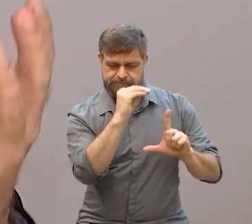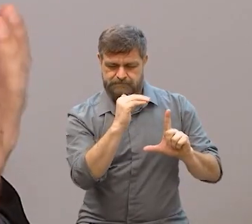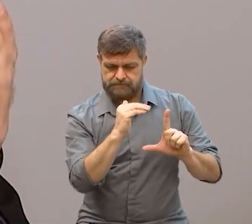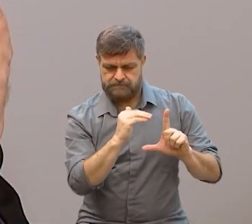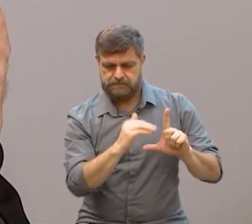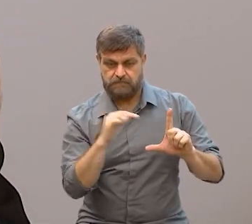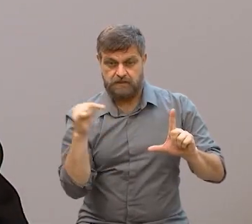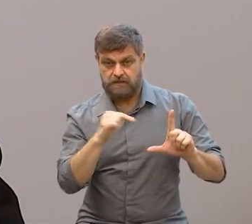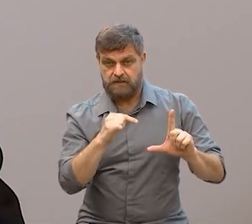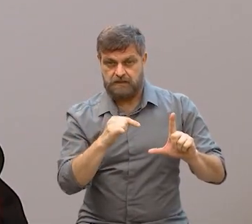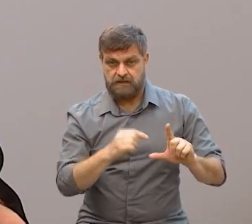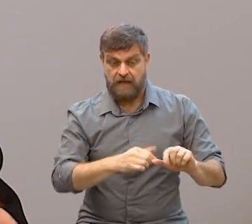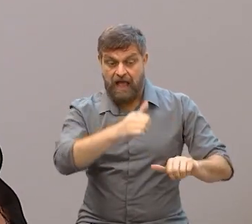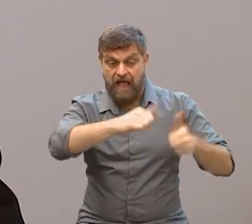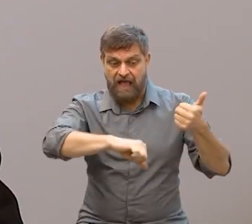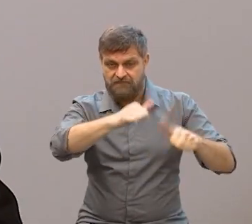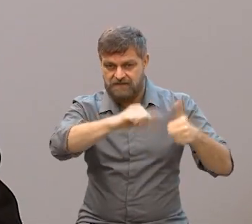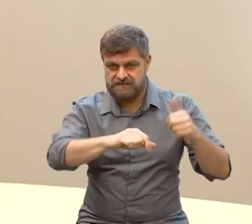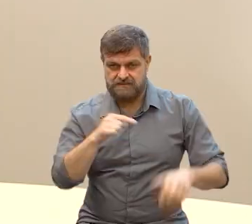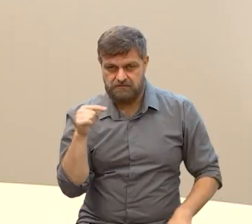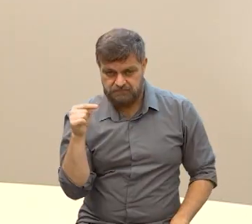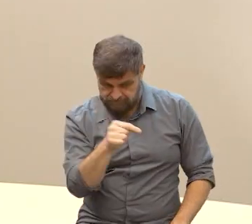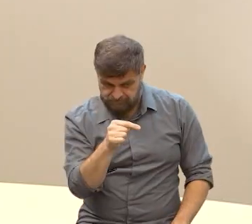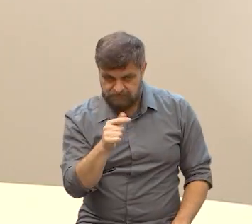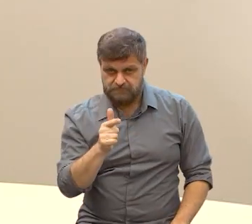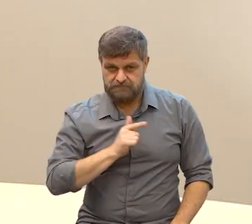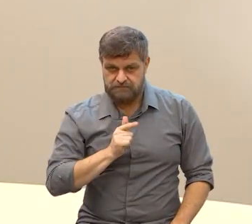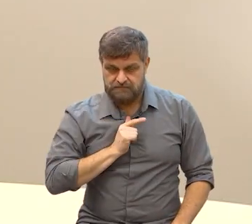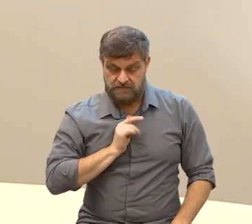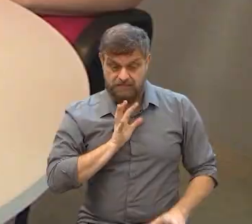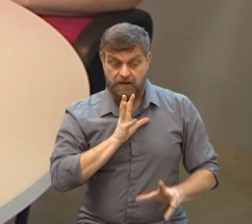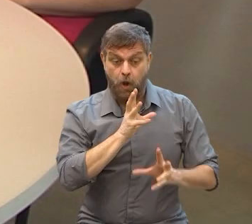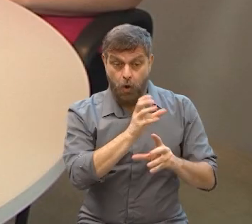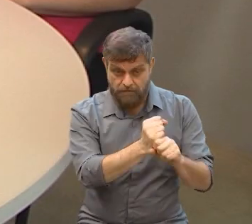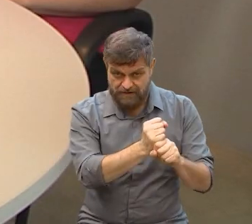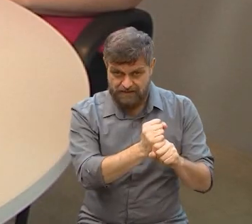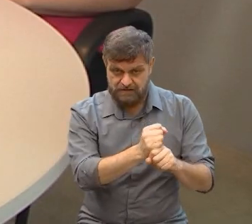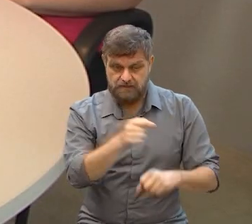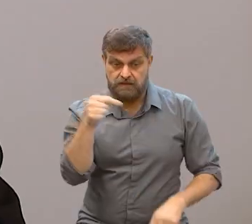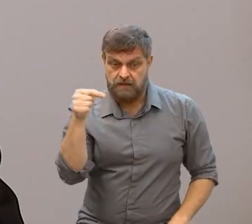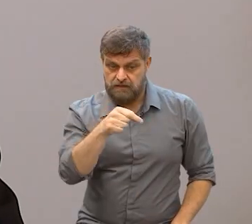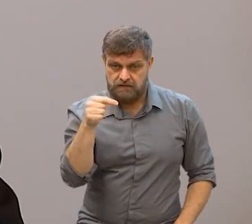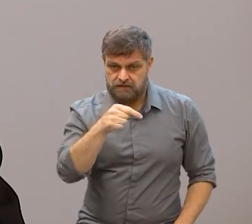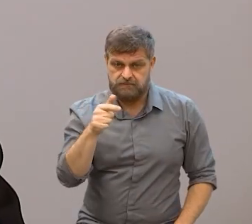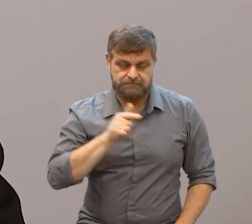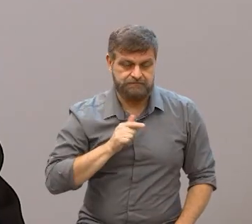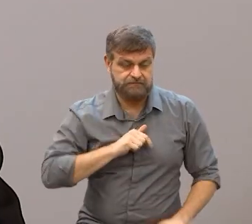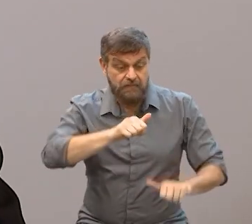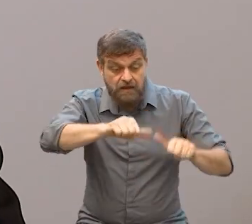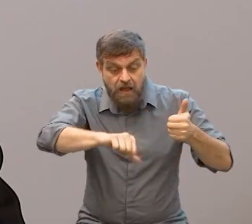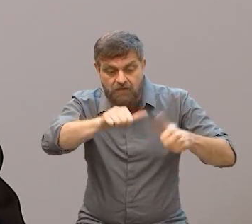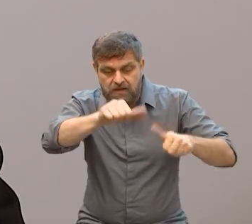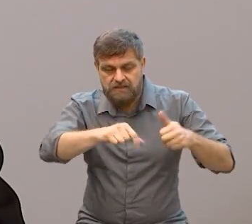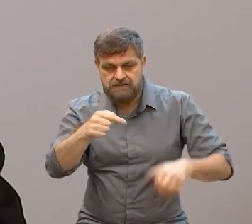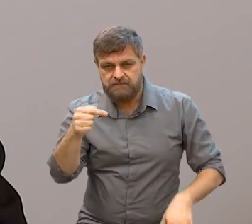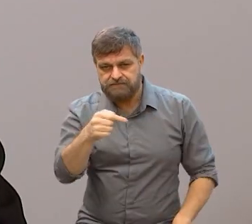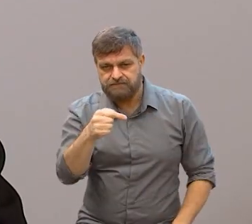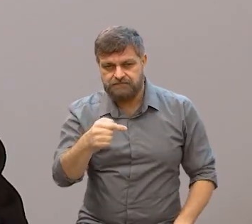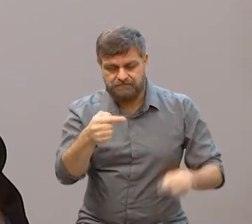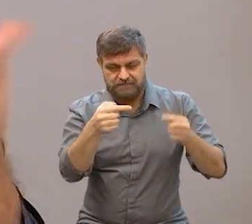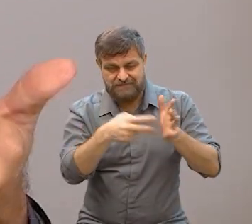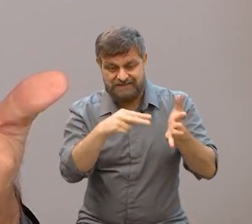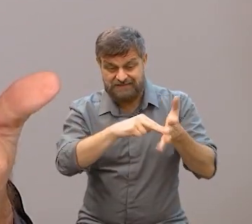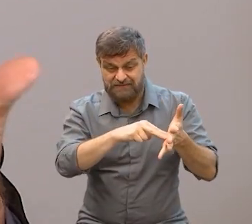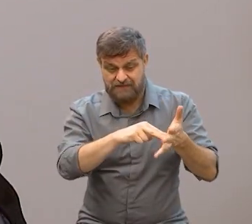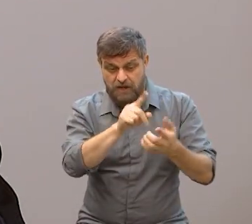várias etapas. Então deixar bem claro assim que a avaliação Ela é mais completa. ela é mais completa no sentido de que a